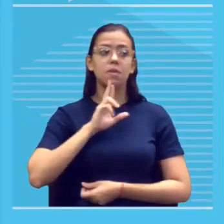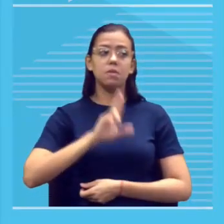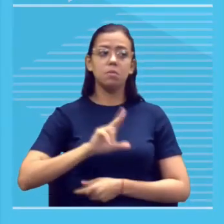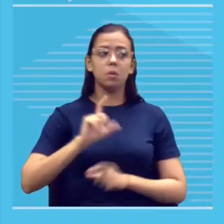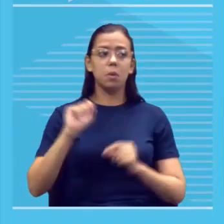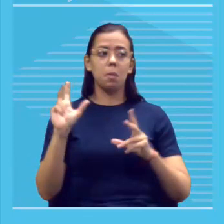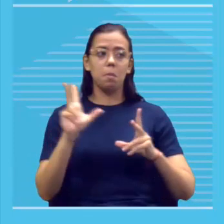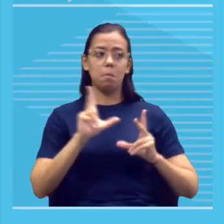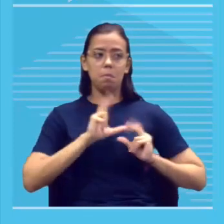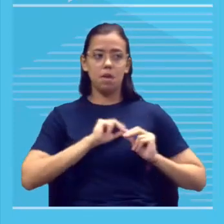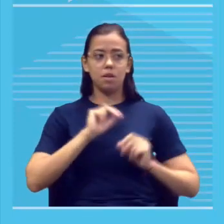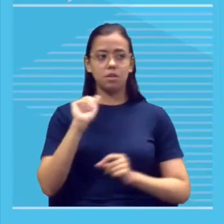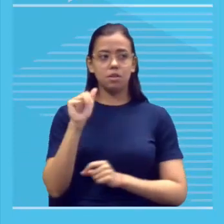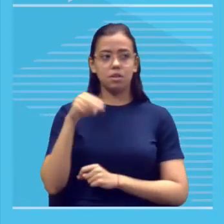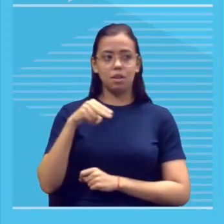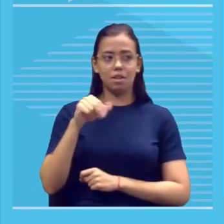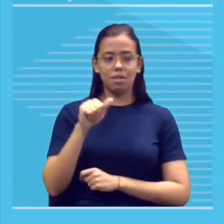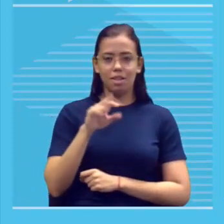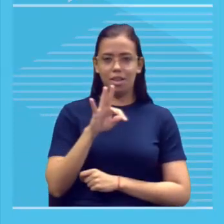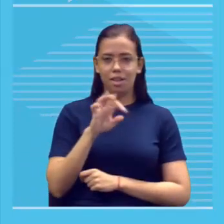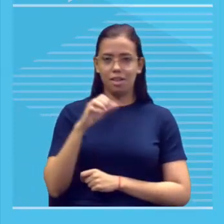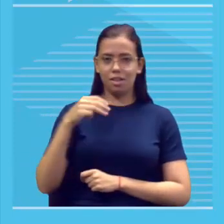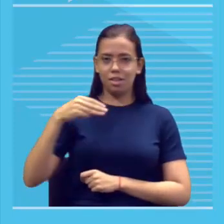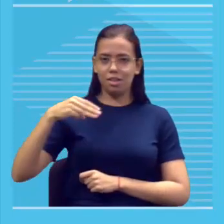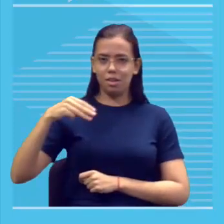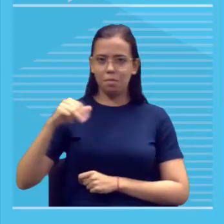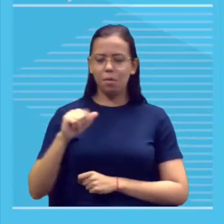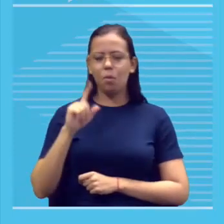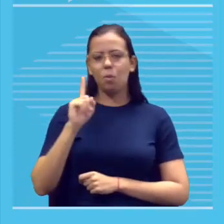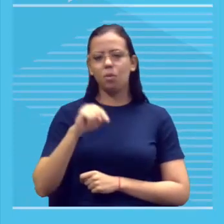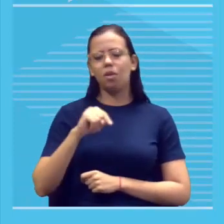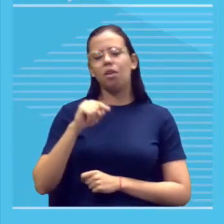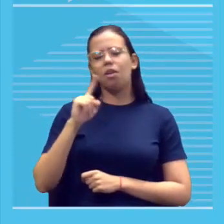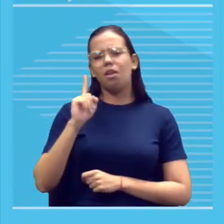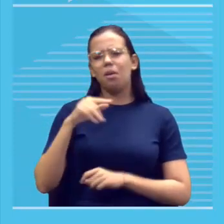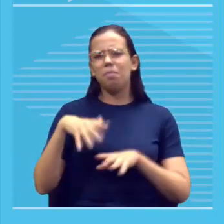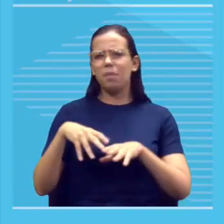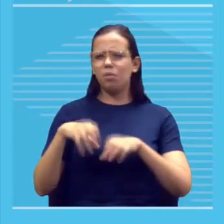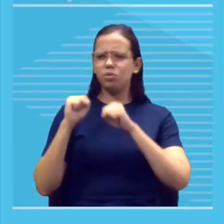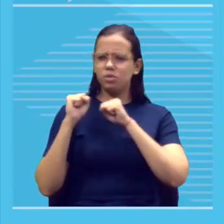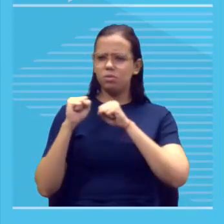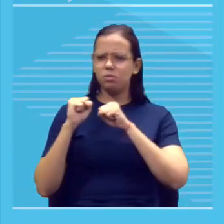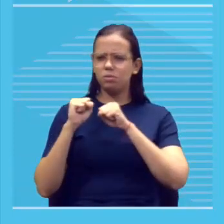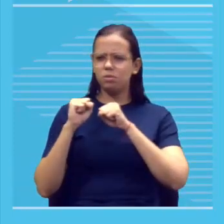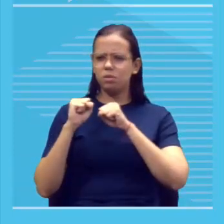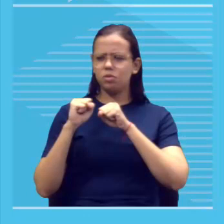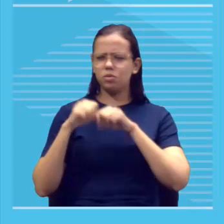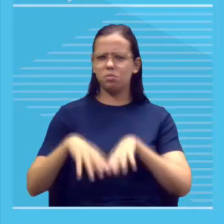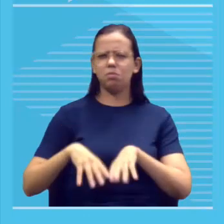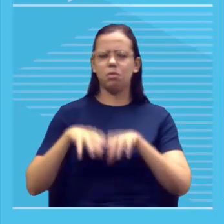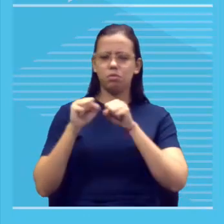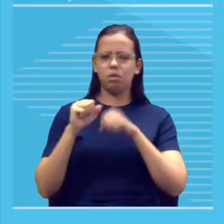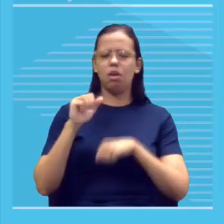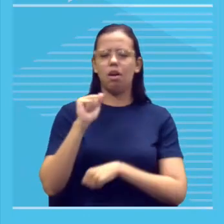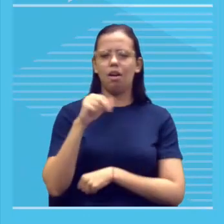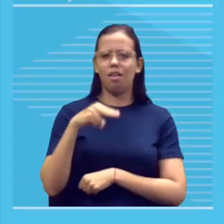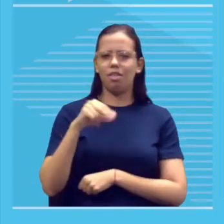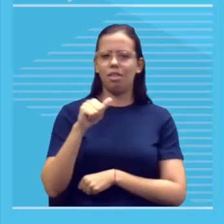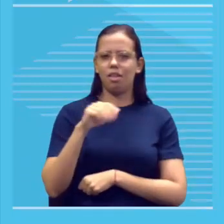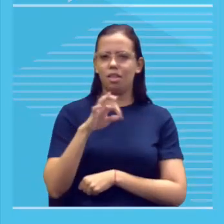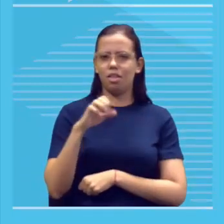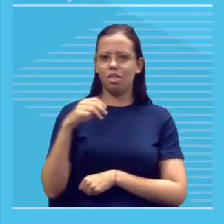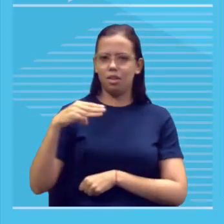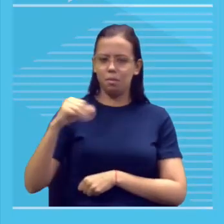merecem anátema ou seja são Malditos a palavra anátema é maldição são